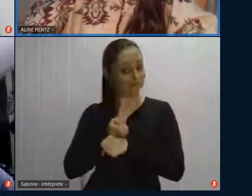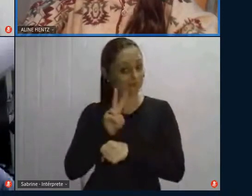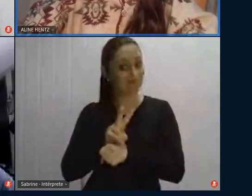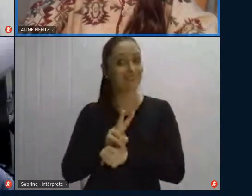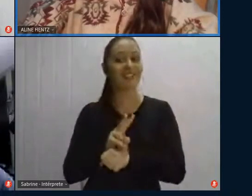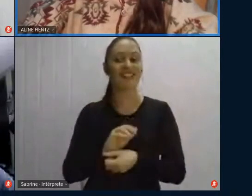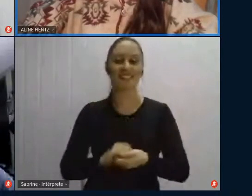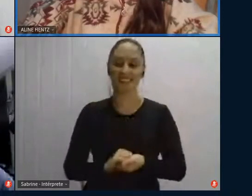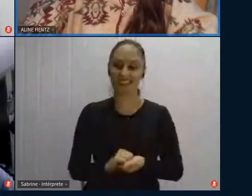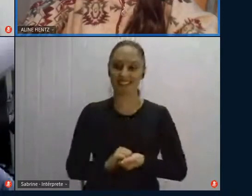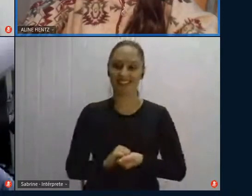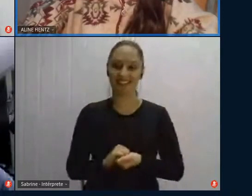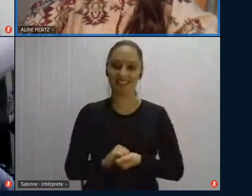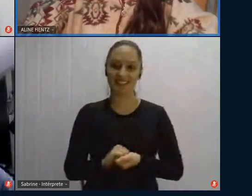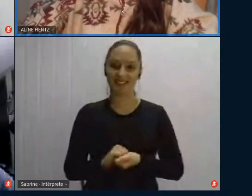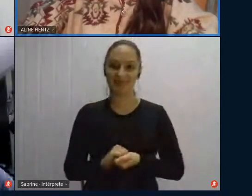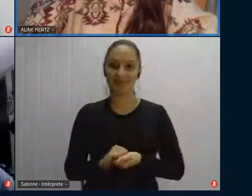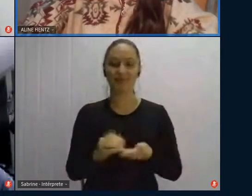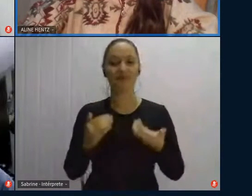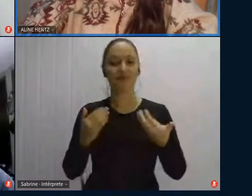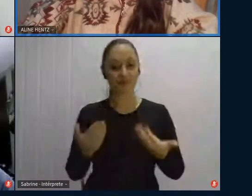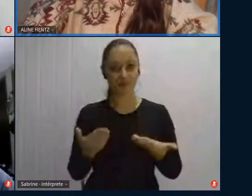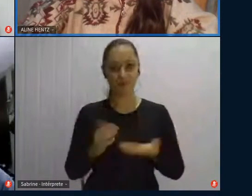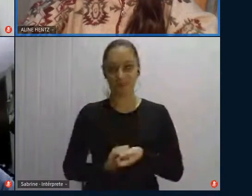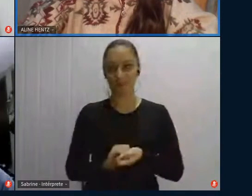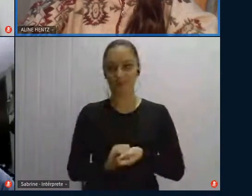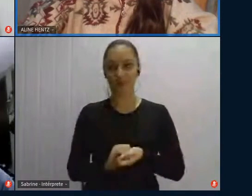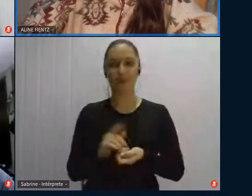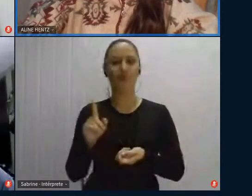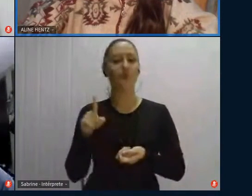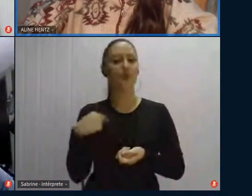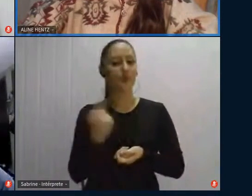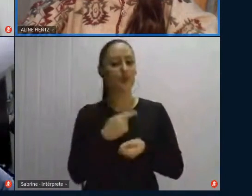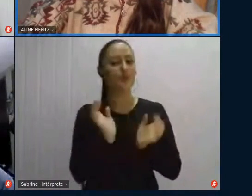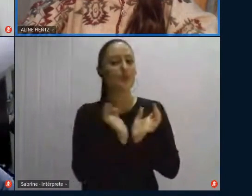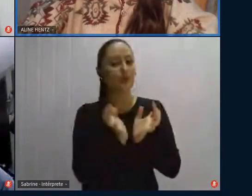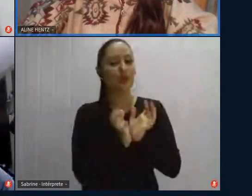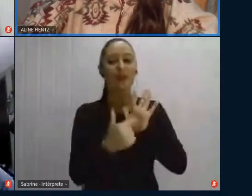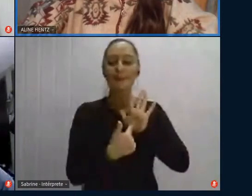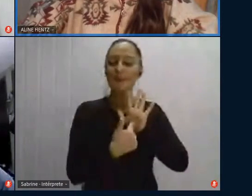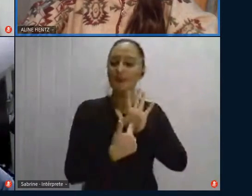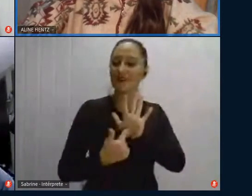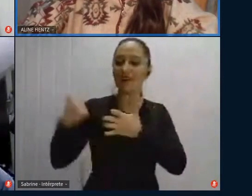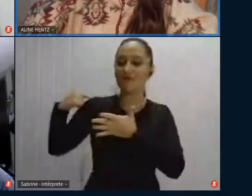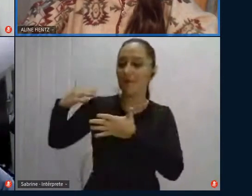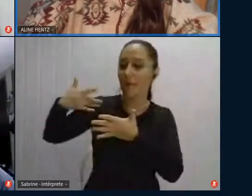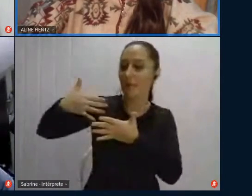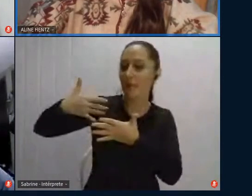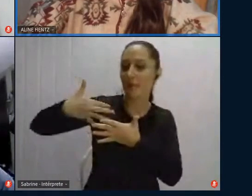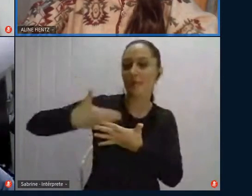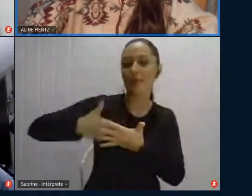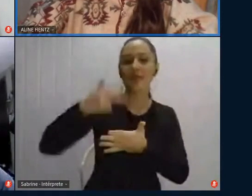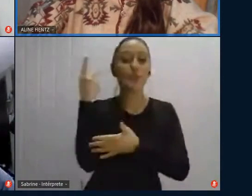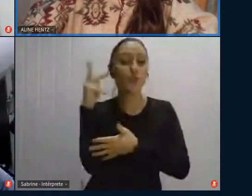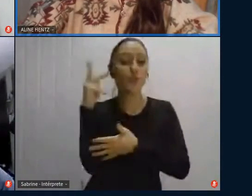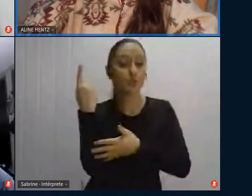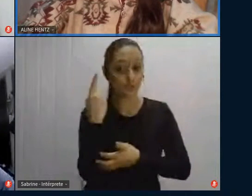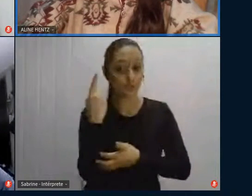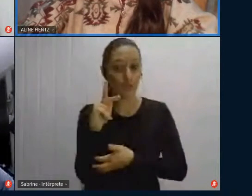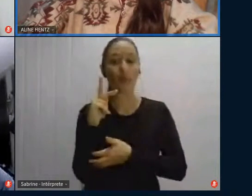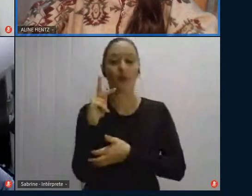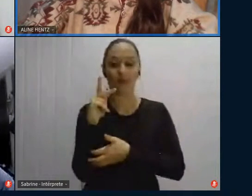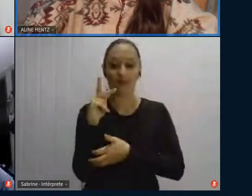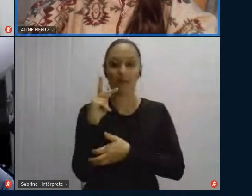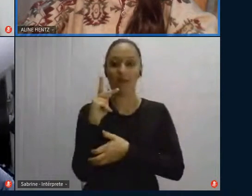Enfim, os nossos colegas fizeram um belo resgate, assim, do histórico e das ações que o IFRS tem feito para a construção dessa